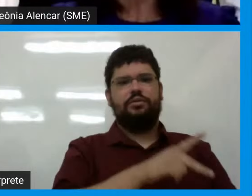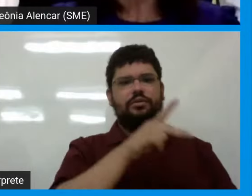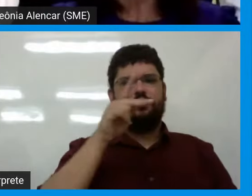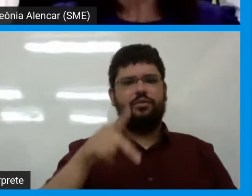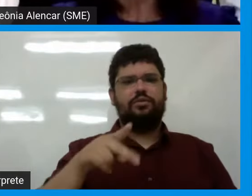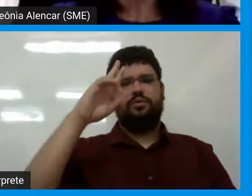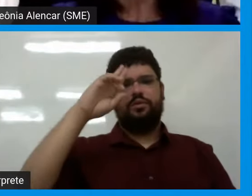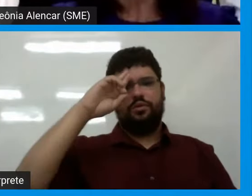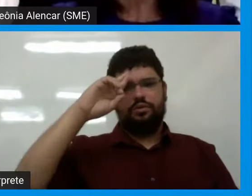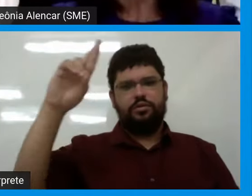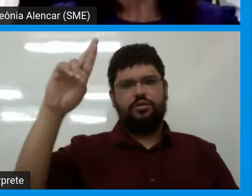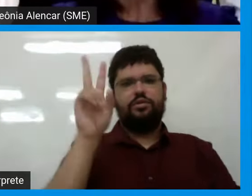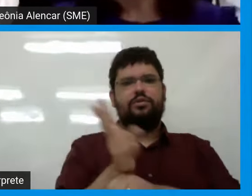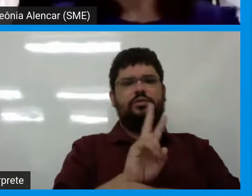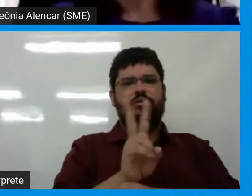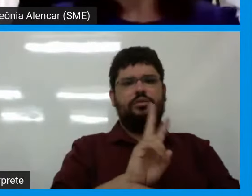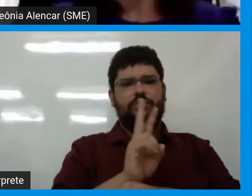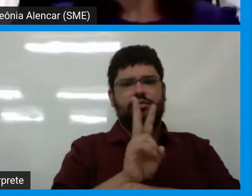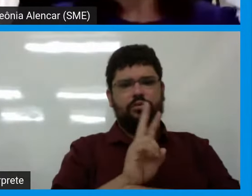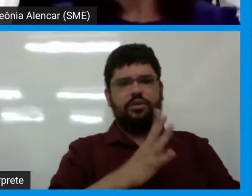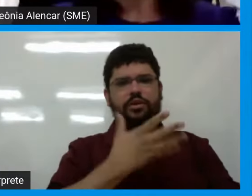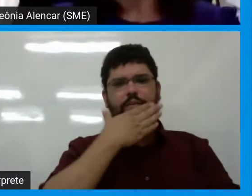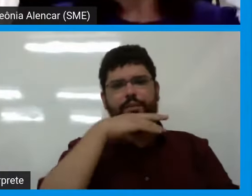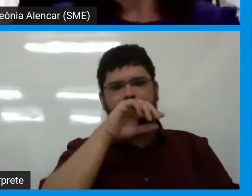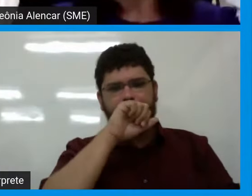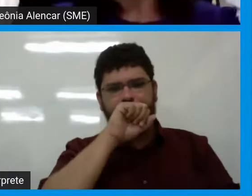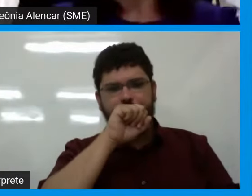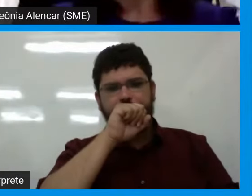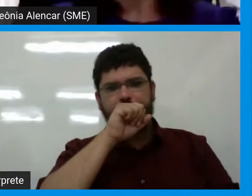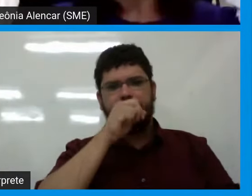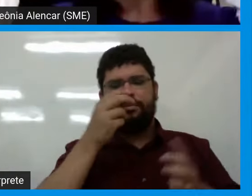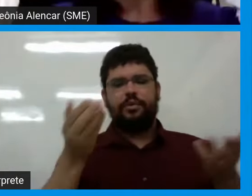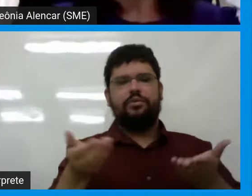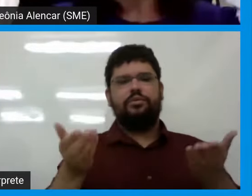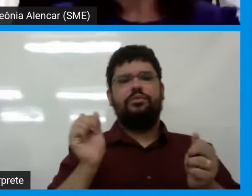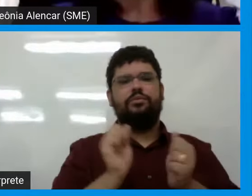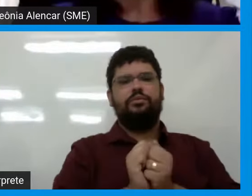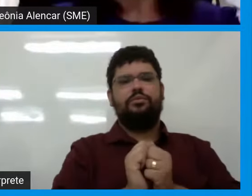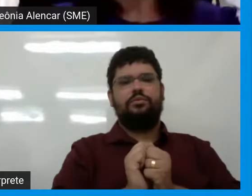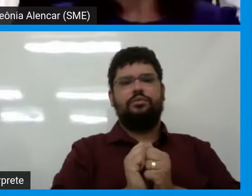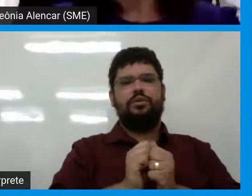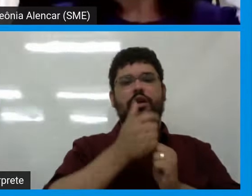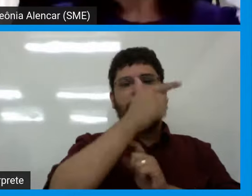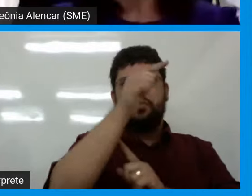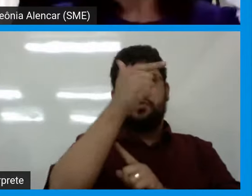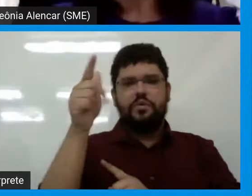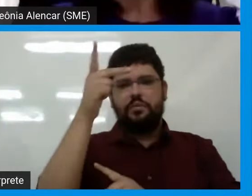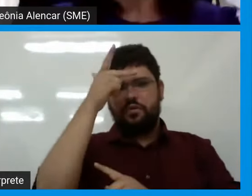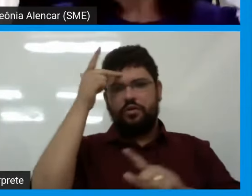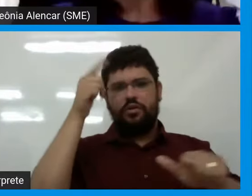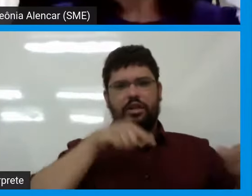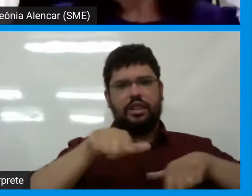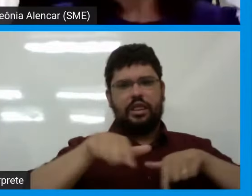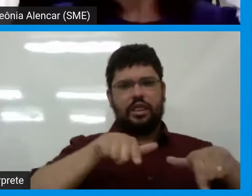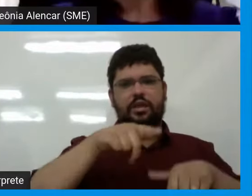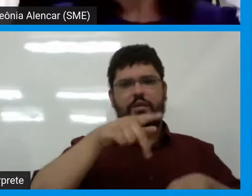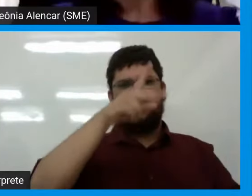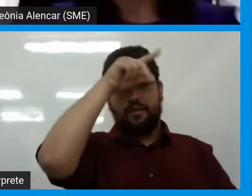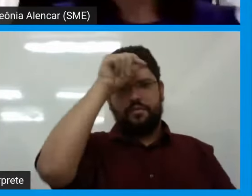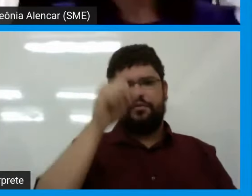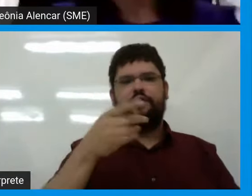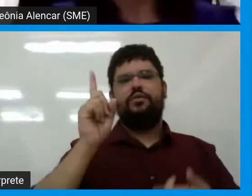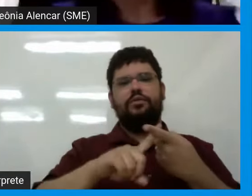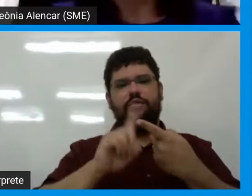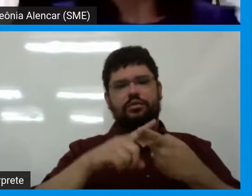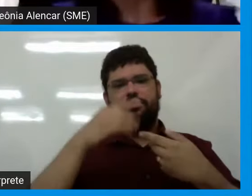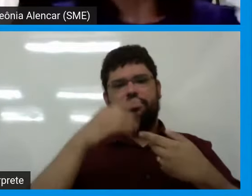gestor, a cada supervisor, a cada pai que estará aqui, aos demais professores que não são da rede, mas que estão aqui prestigiando o nosso evento. Temos tido